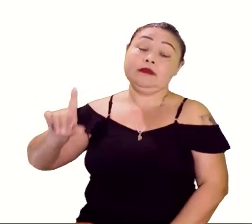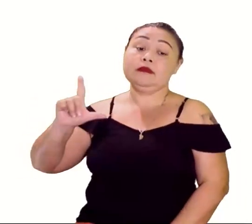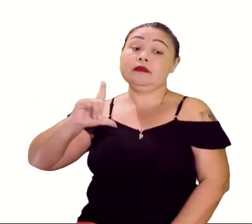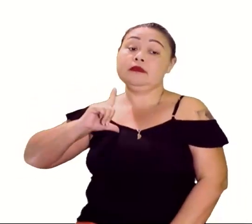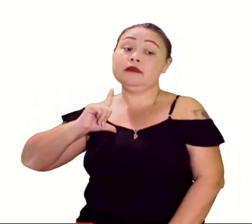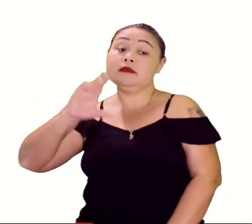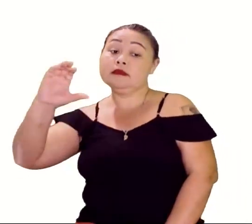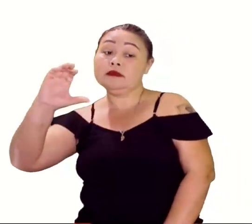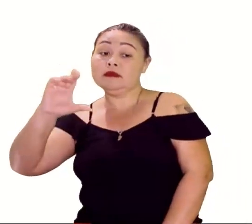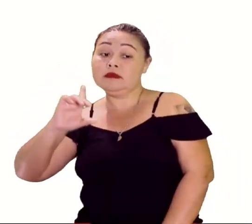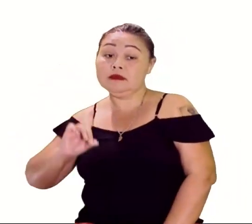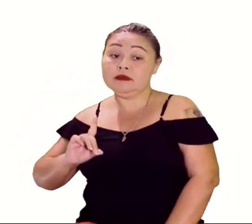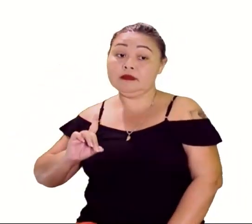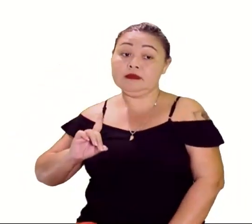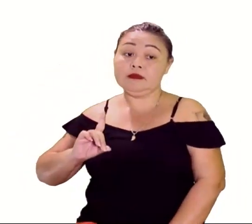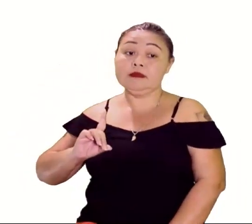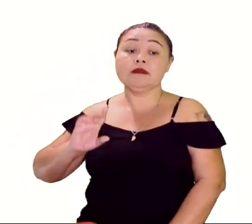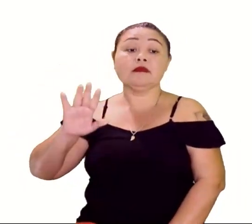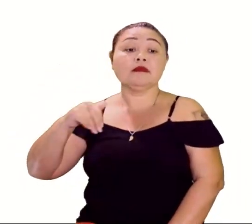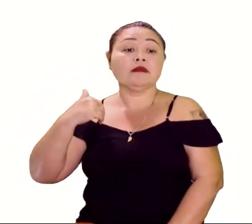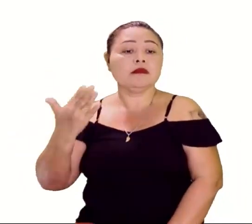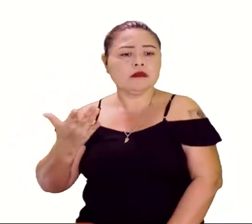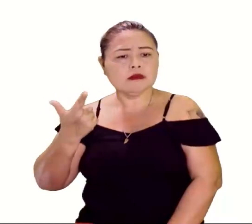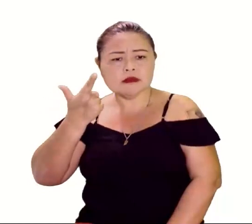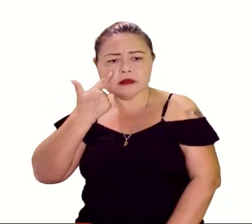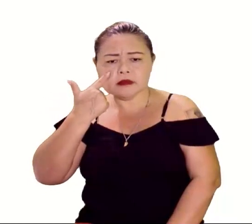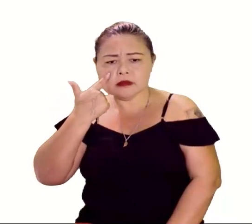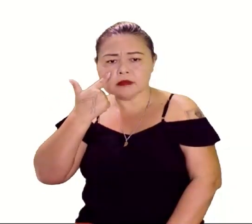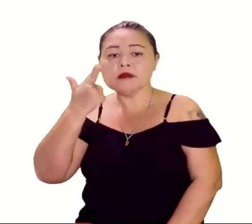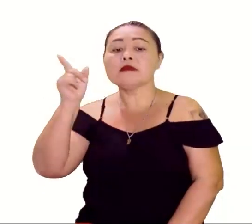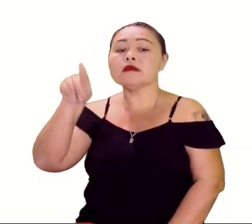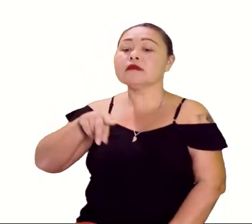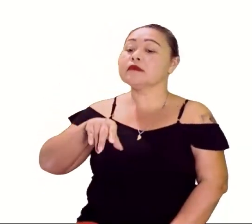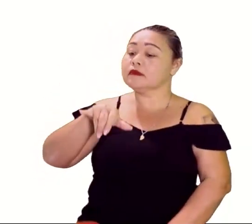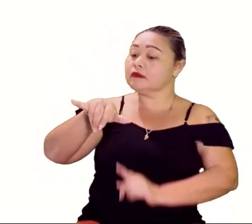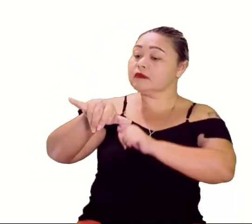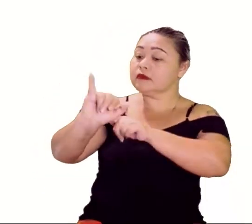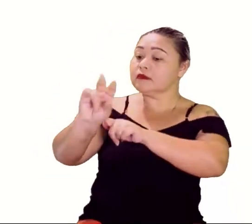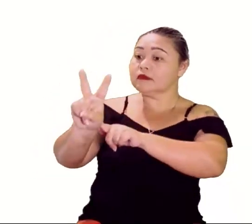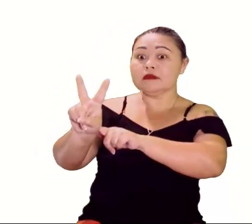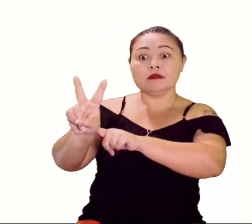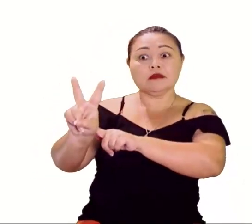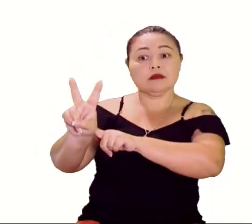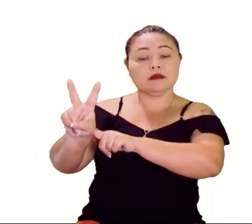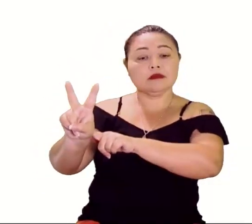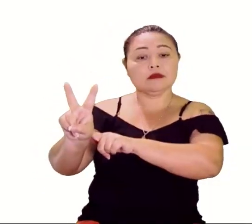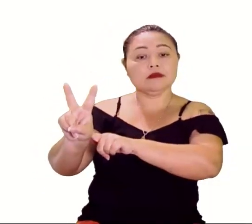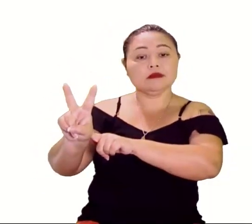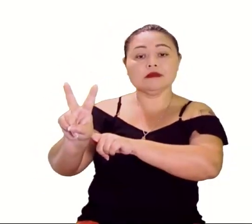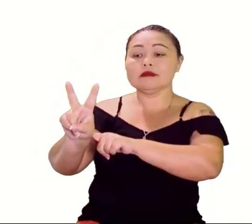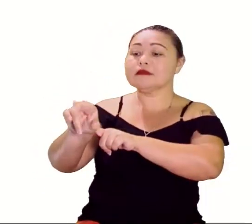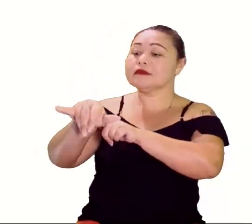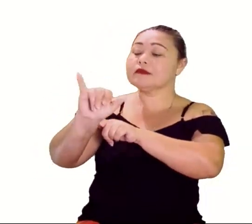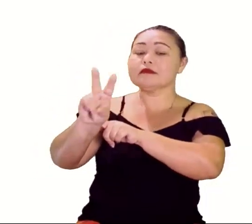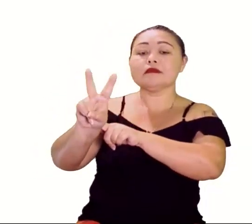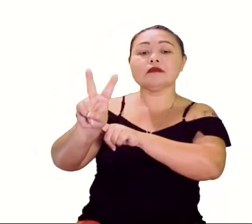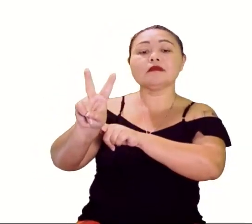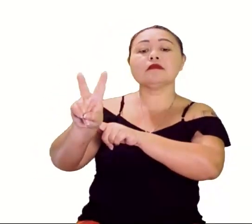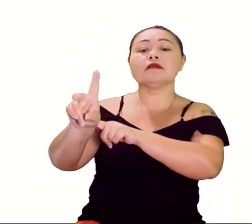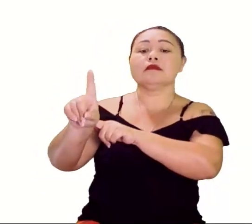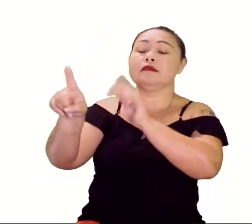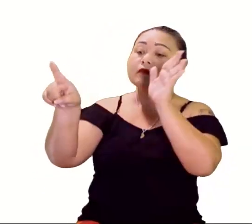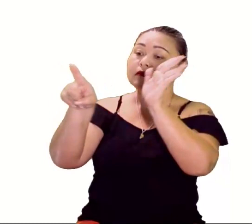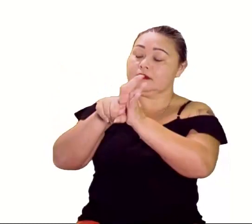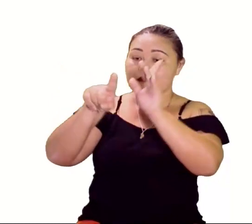entre a letra C e D, né? Vamos ao y vértice agora? Vamos. Vamos lá. O meu y vértice é